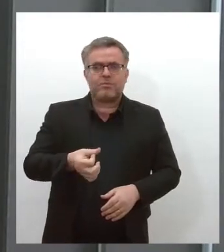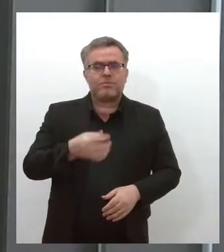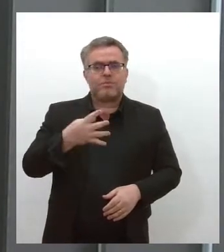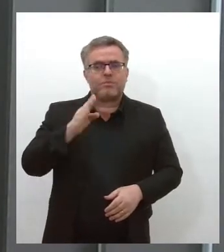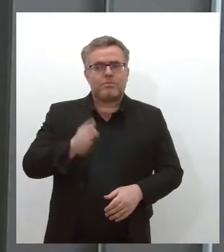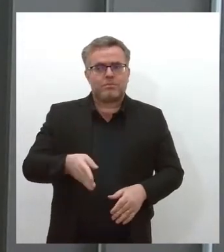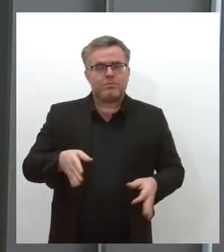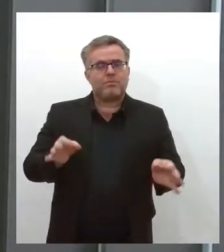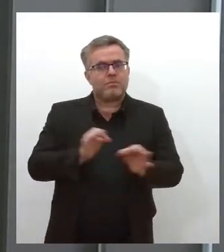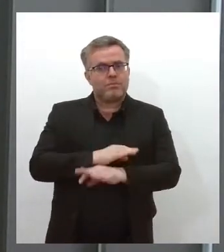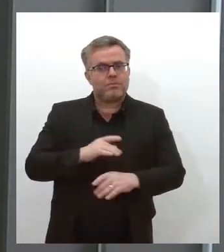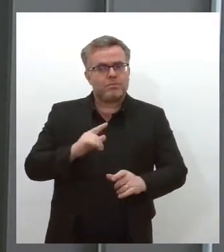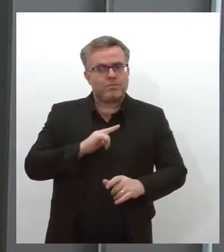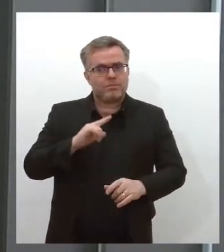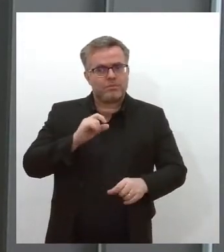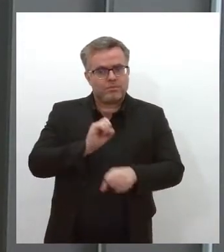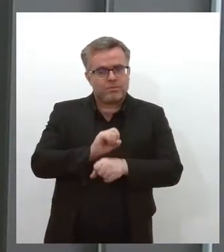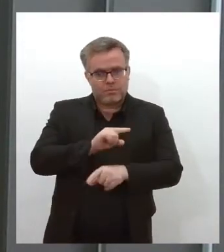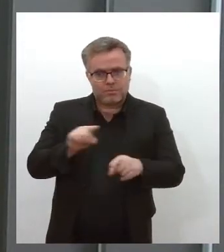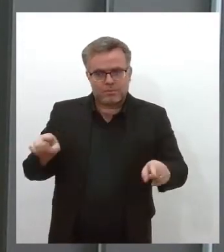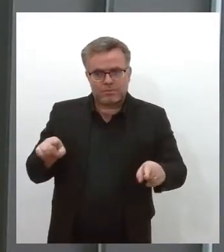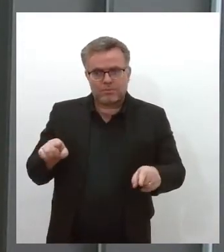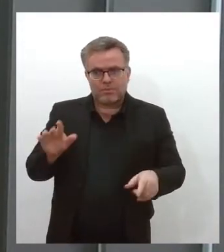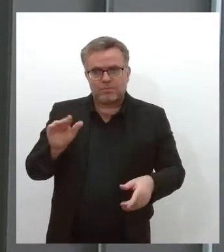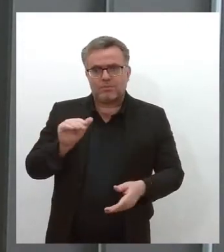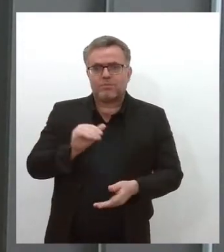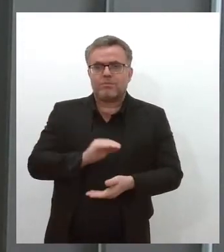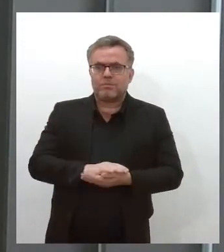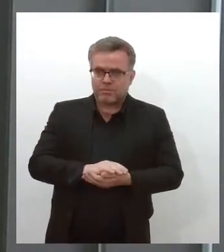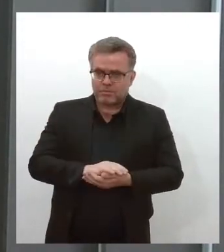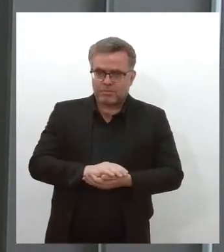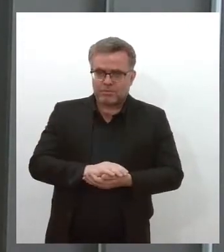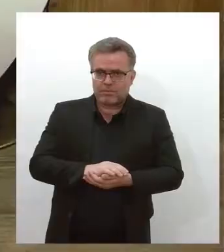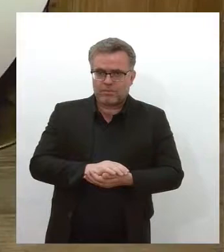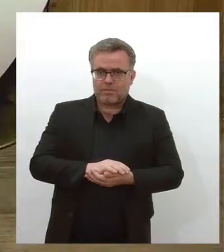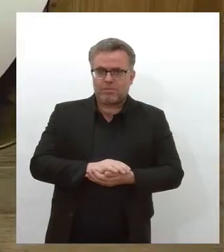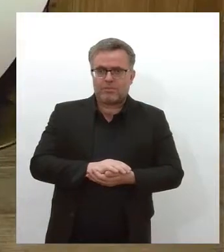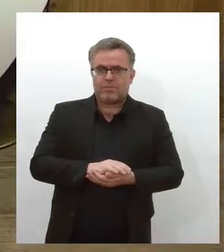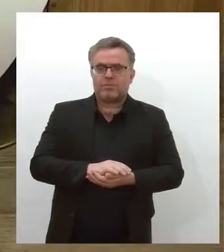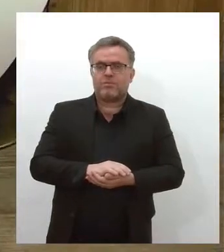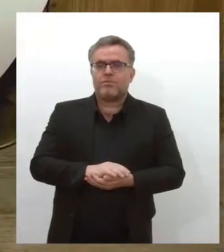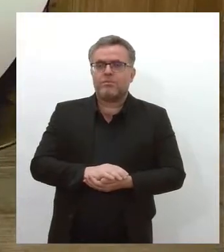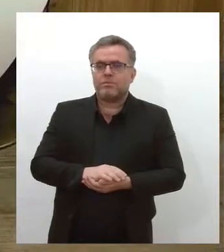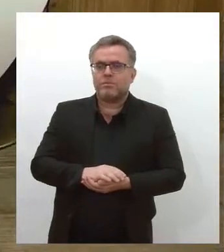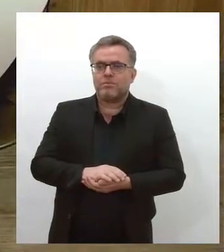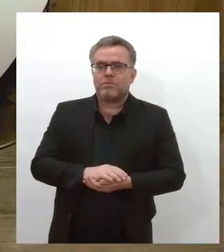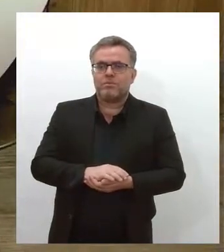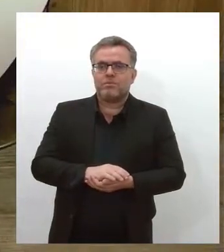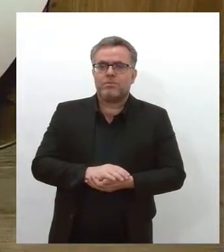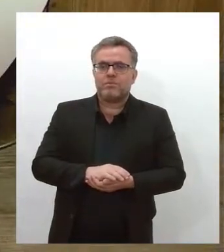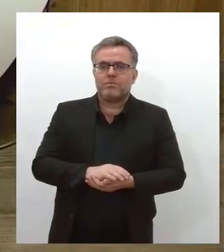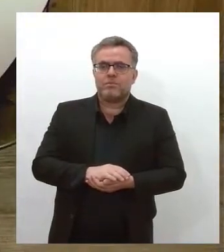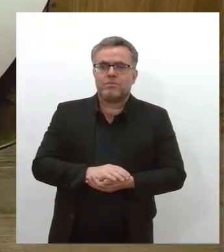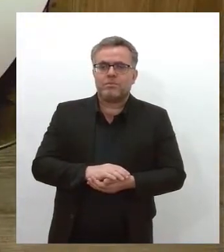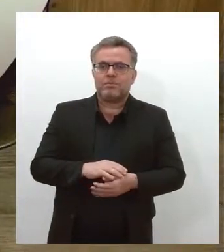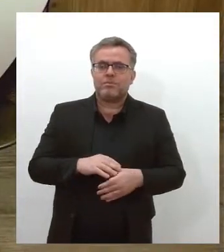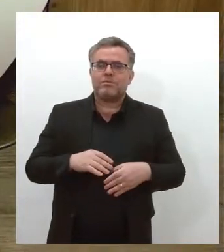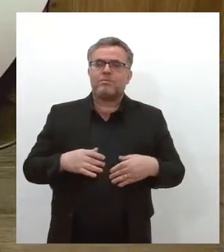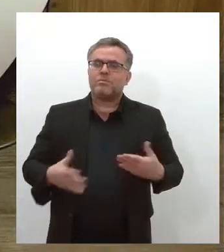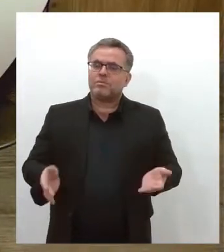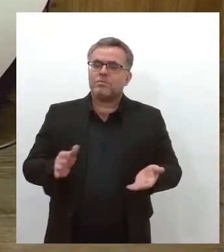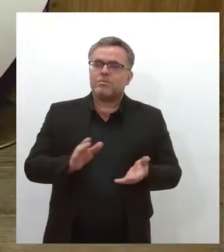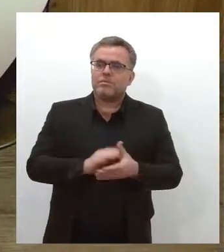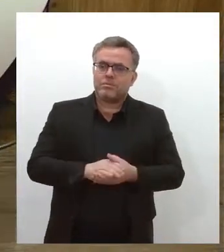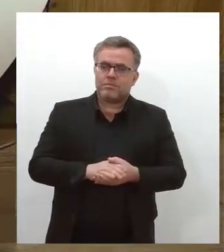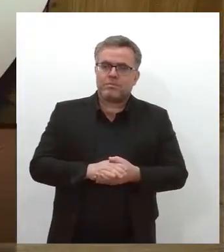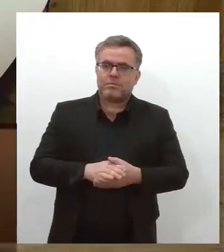e eu espero vocês. Até lá. Meninas, até amanhã. Tchau, tchau. Um beijo, até amanhã. Sara, né, Medeiros, quem a gente recebe agora? Pois é,